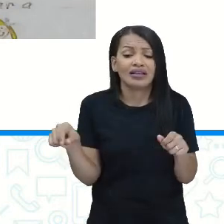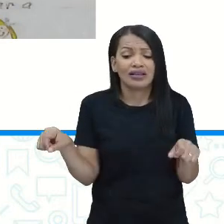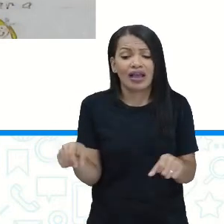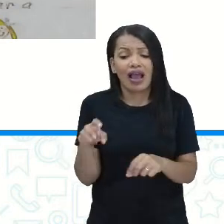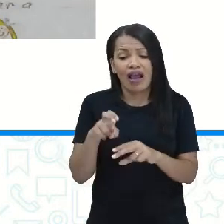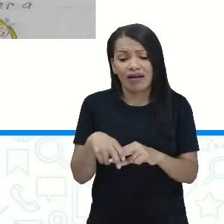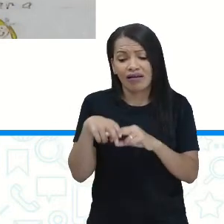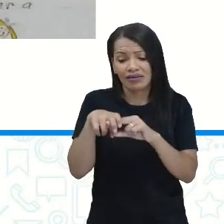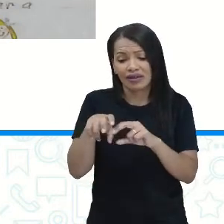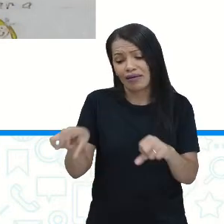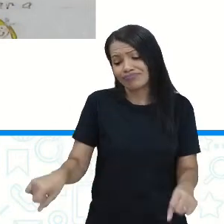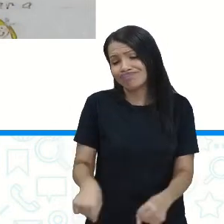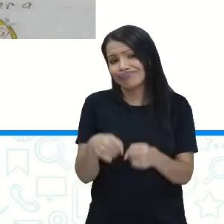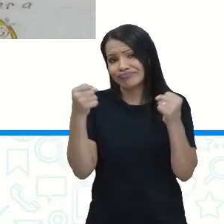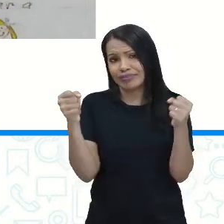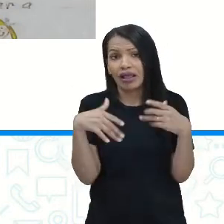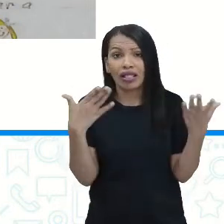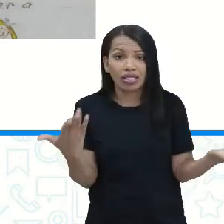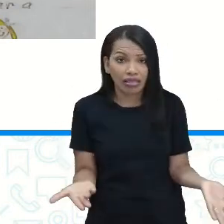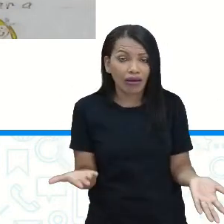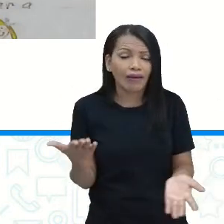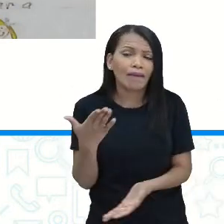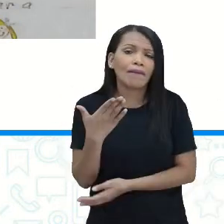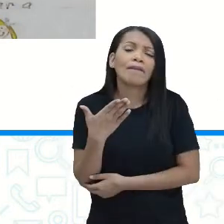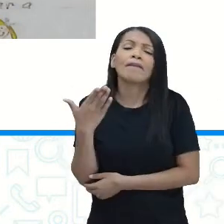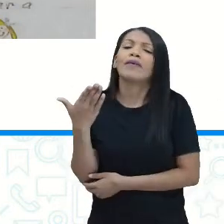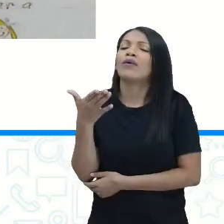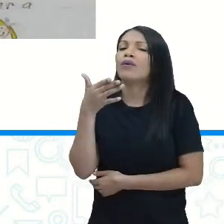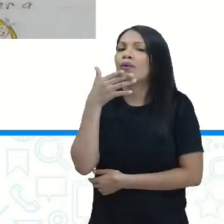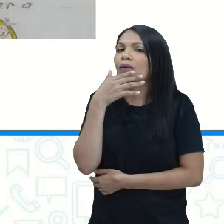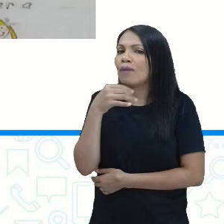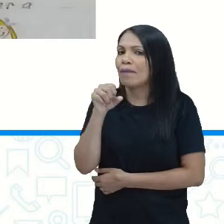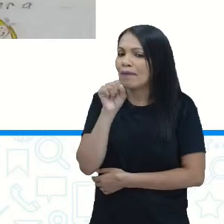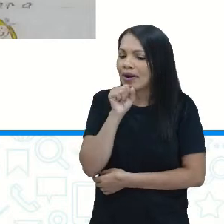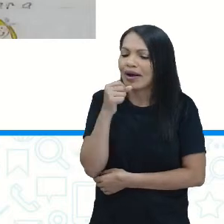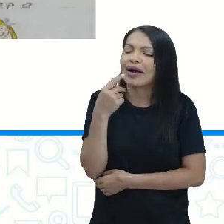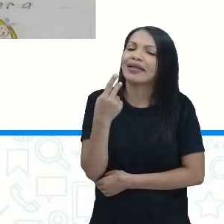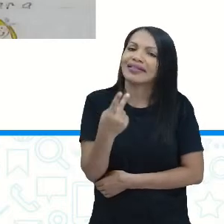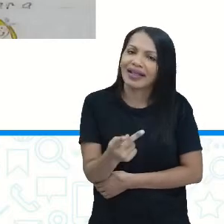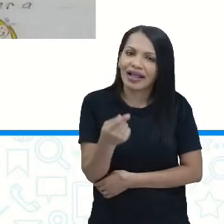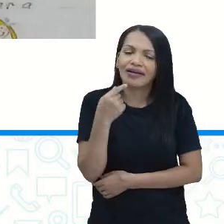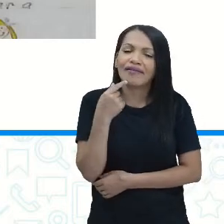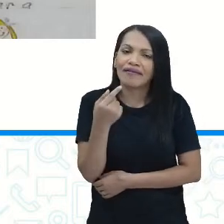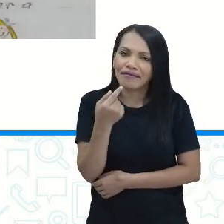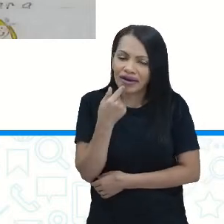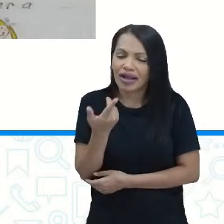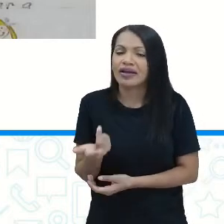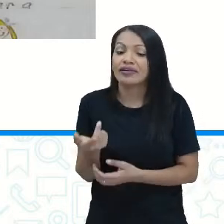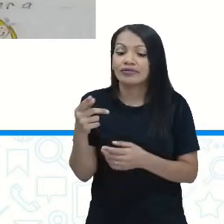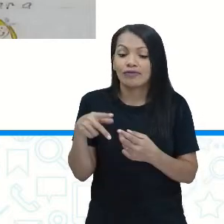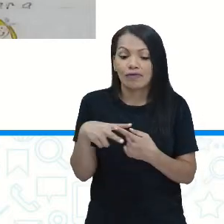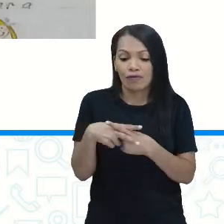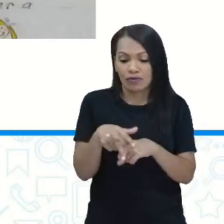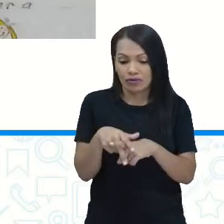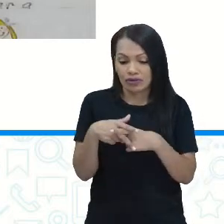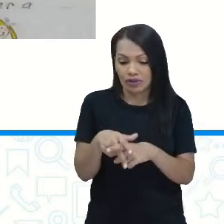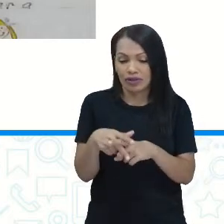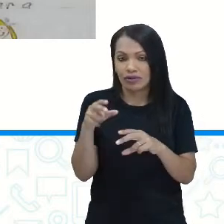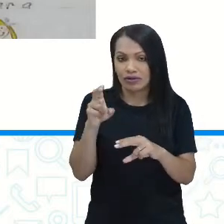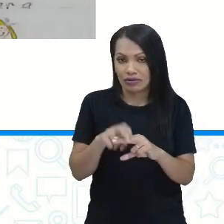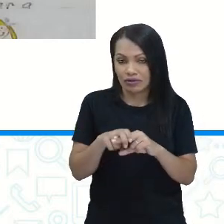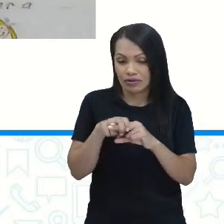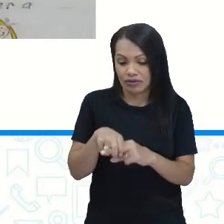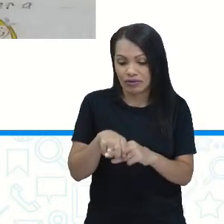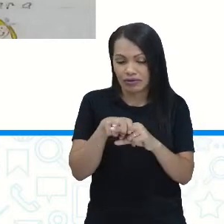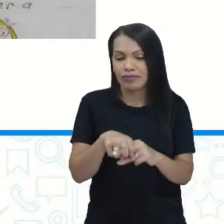vai consertar a cadeirinha, não é? Para que os ursinhos perdoem Caixinhos Dourados.